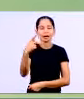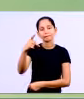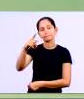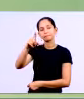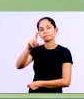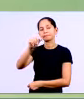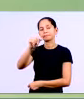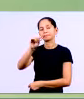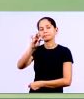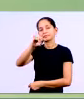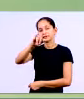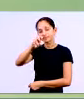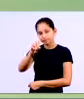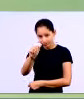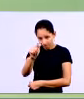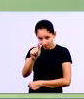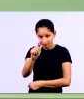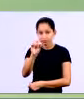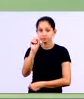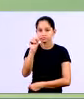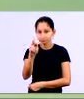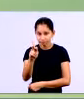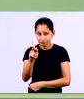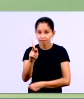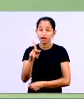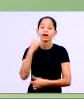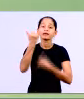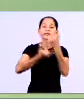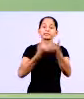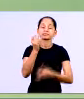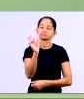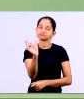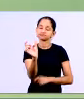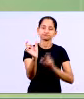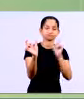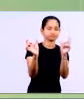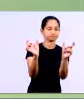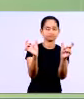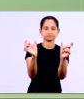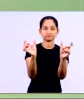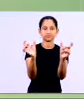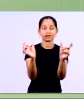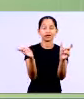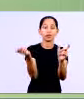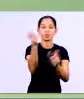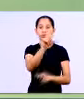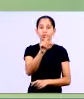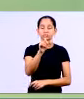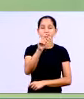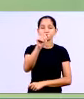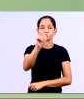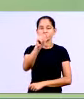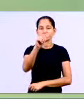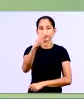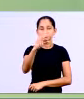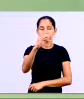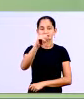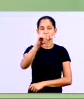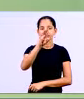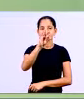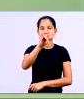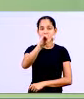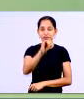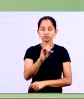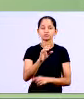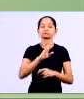acento. Plateia não tem mais acento, ele brincou com essa palavra parônima aqui. E aí uma homônima homófona,